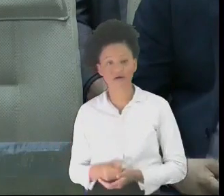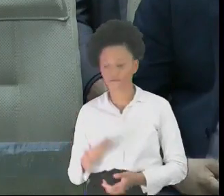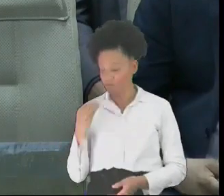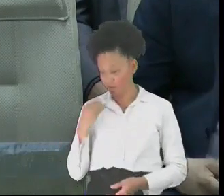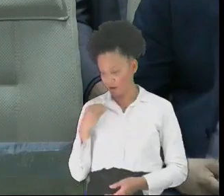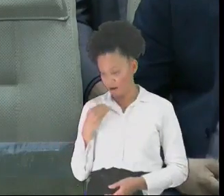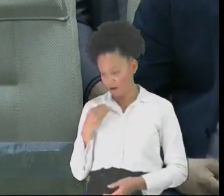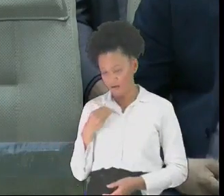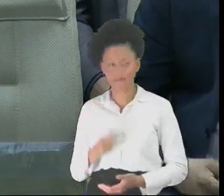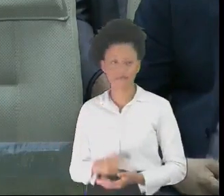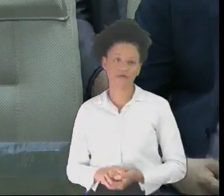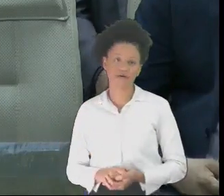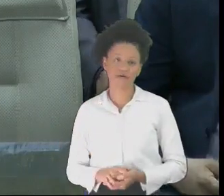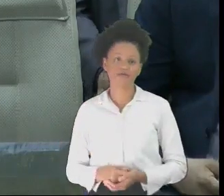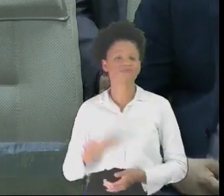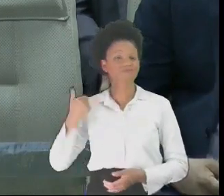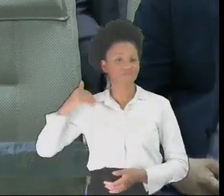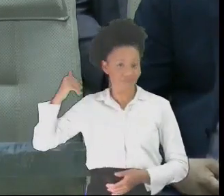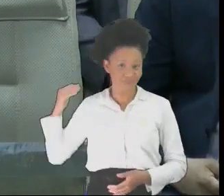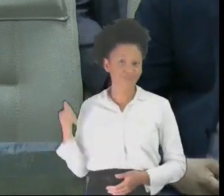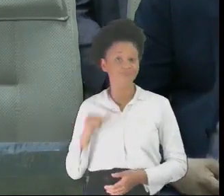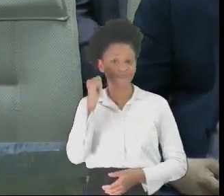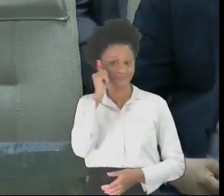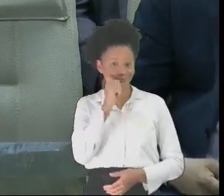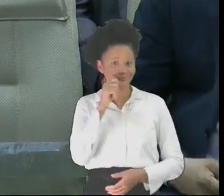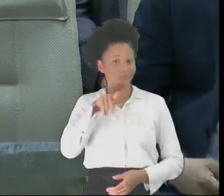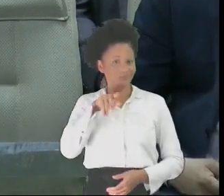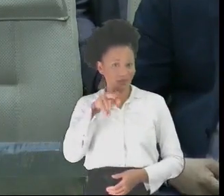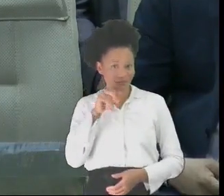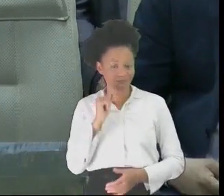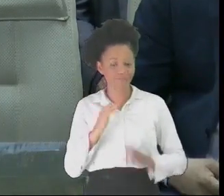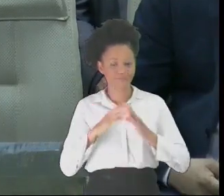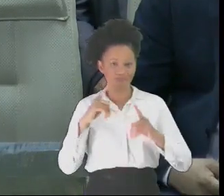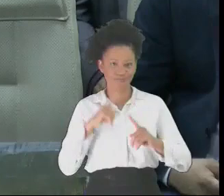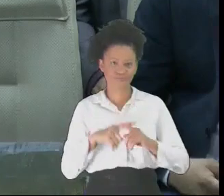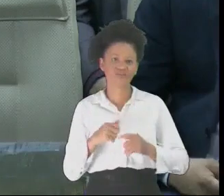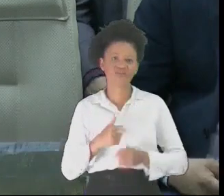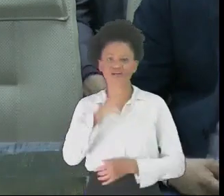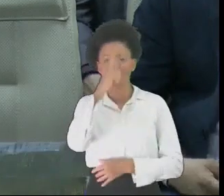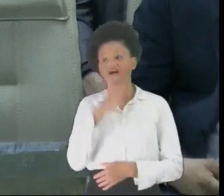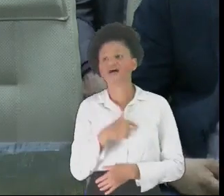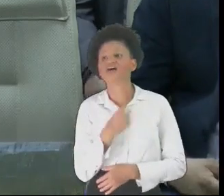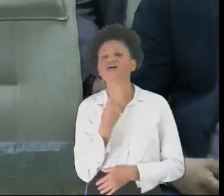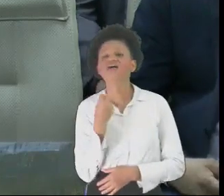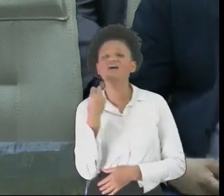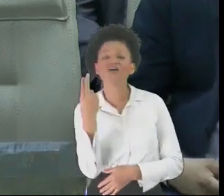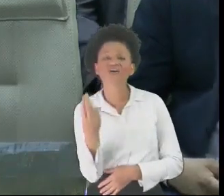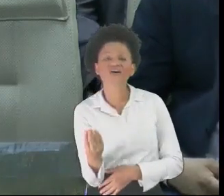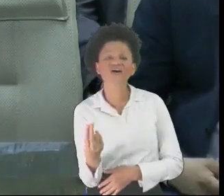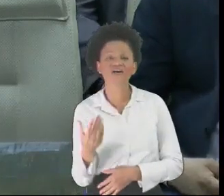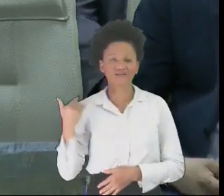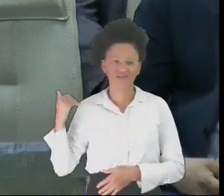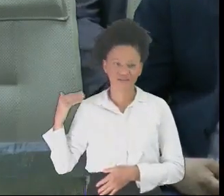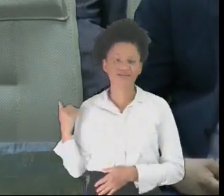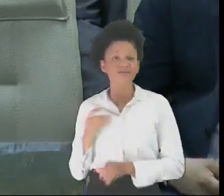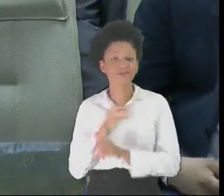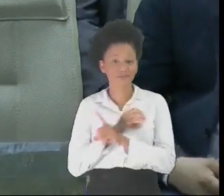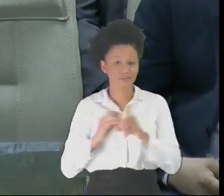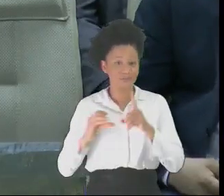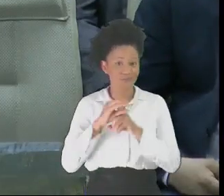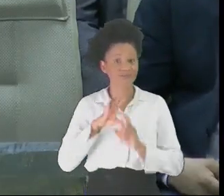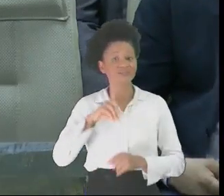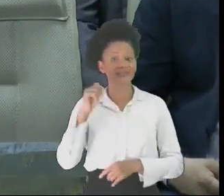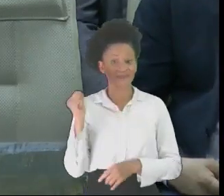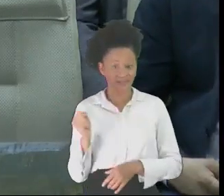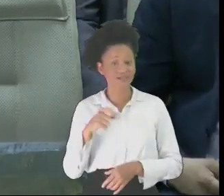fraco. Porque uma vez tinha uma irmã numa igreja que só vivia dizendo, eu sou... Antigamente tinha os cultos de quinta-feira que era